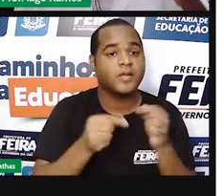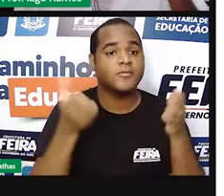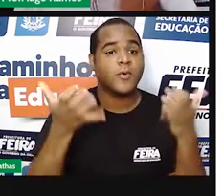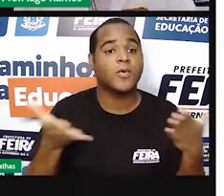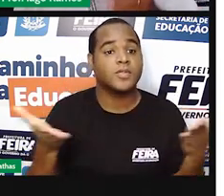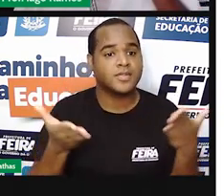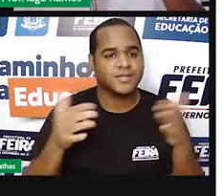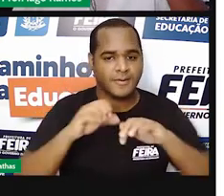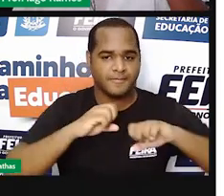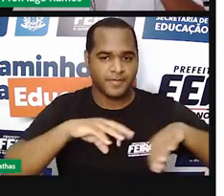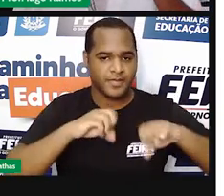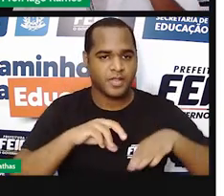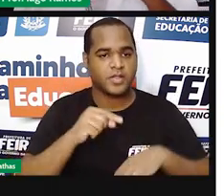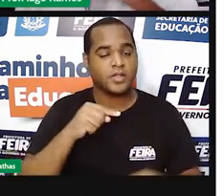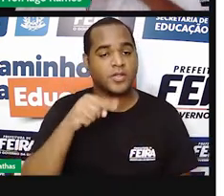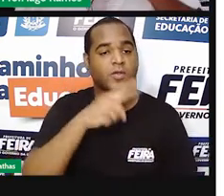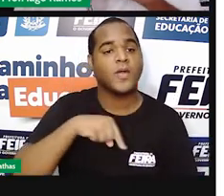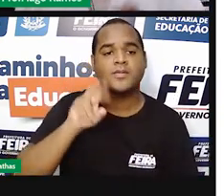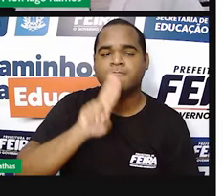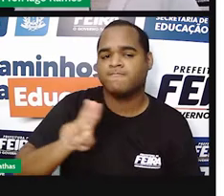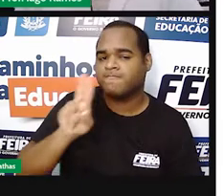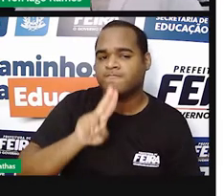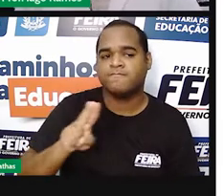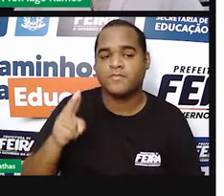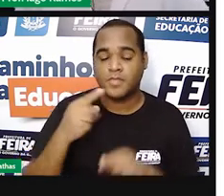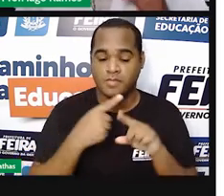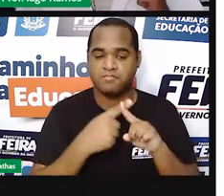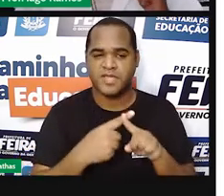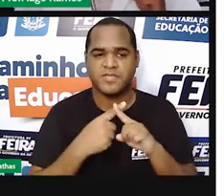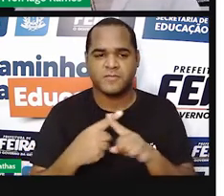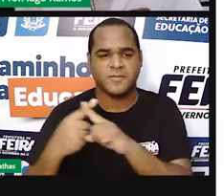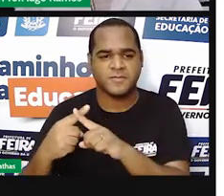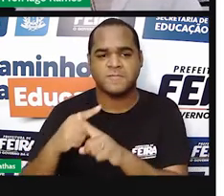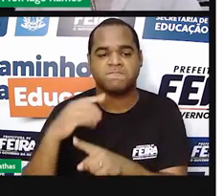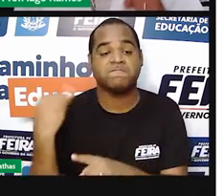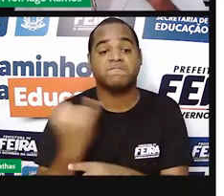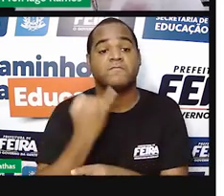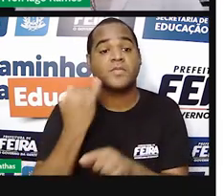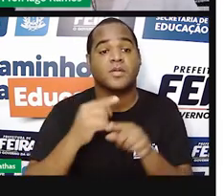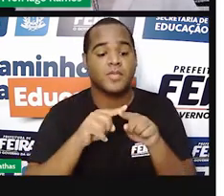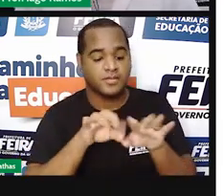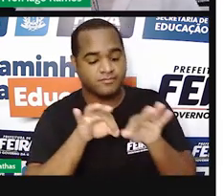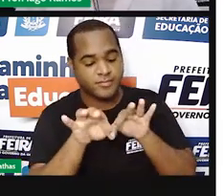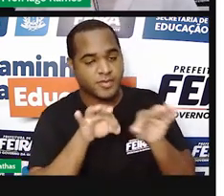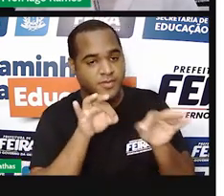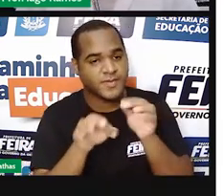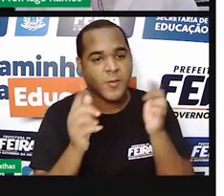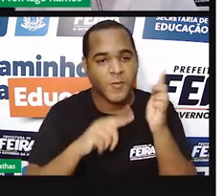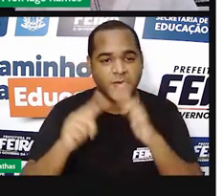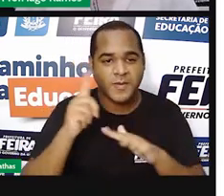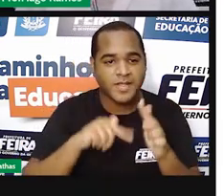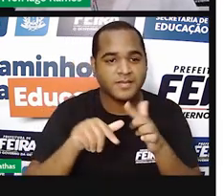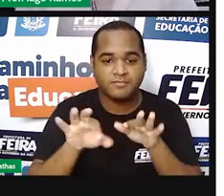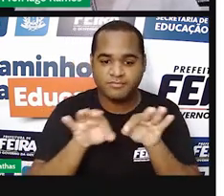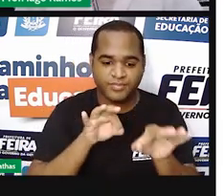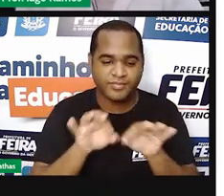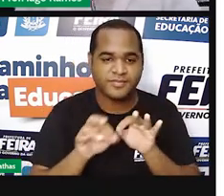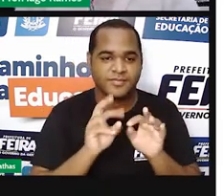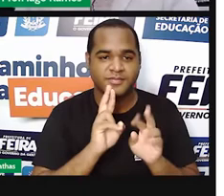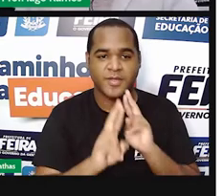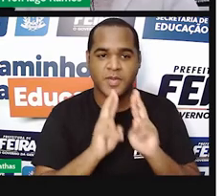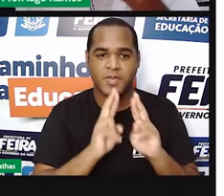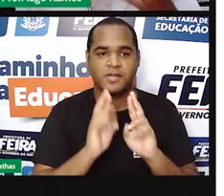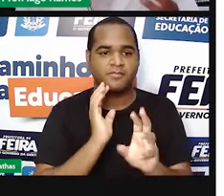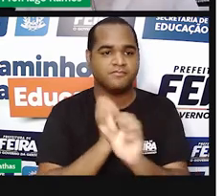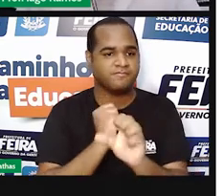nessa aula usar o princípio multiplicativo para resolver esses problemas de contagem Tá bom